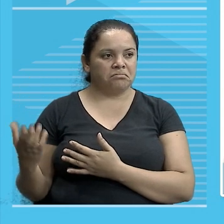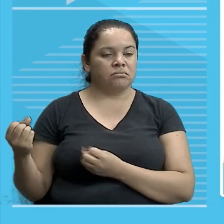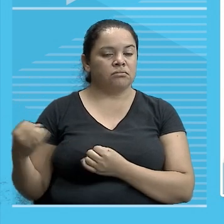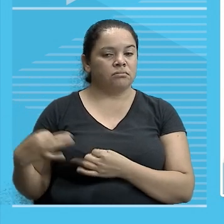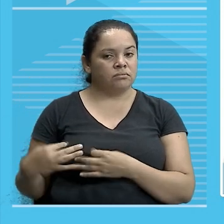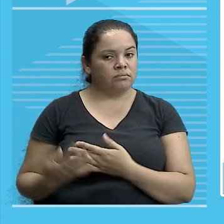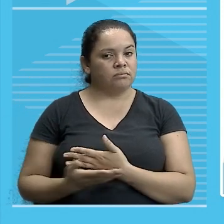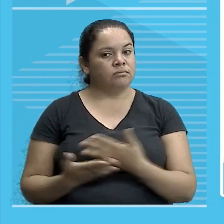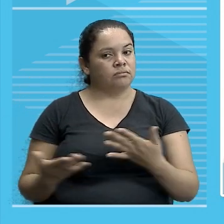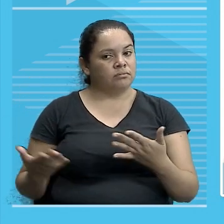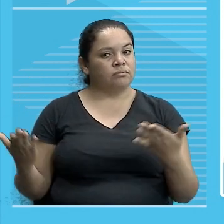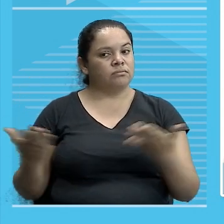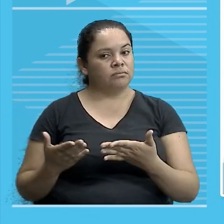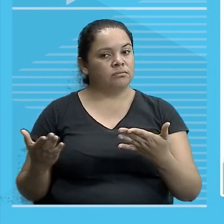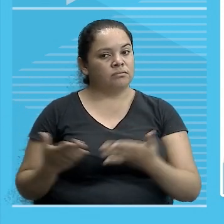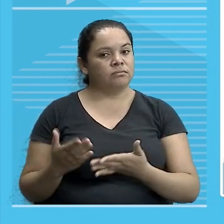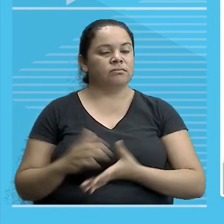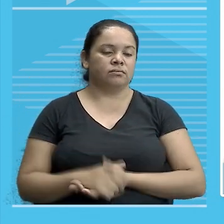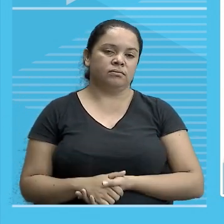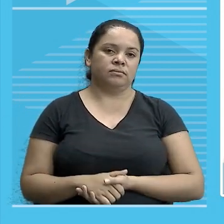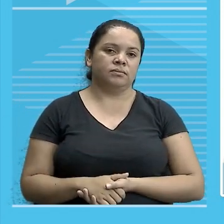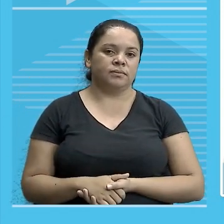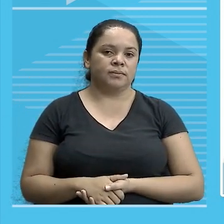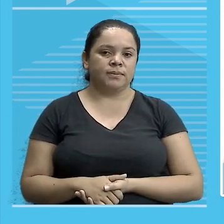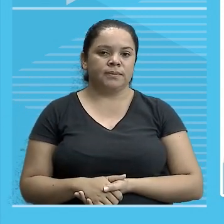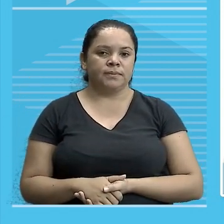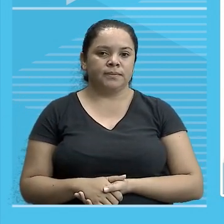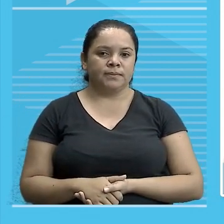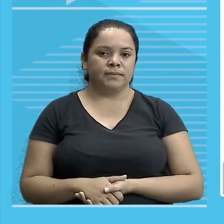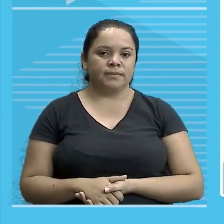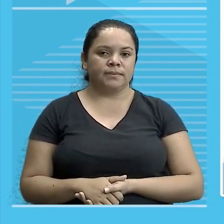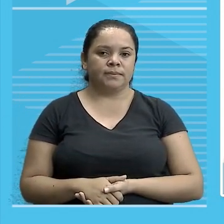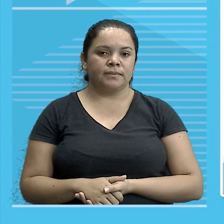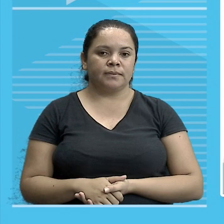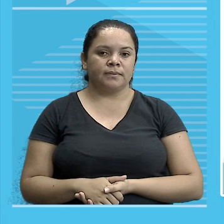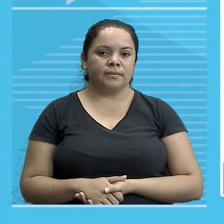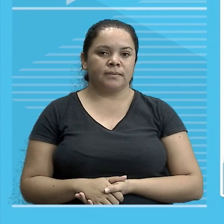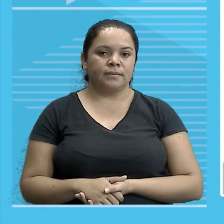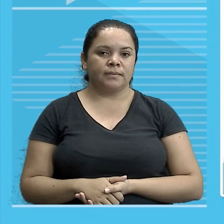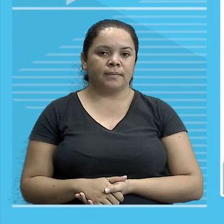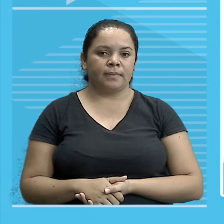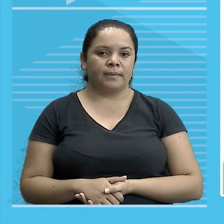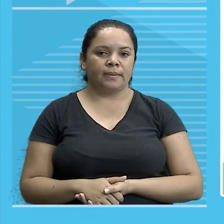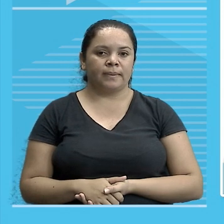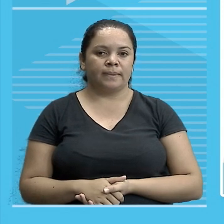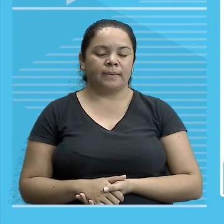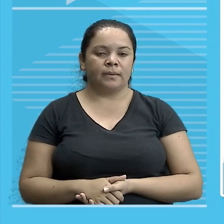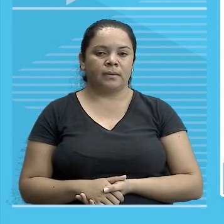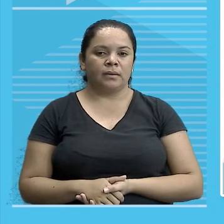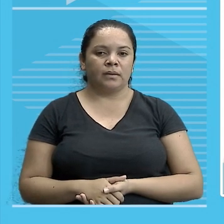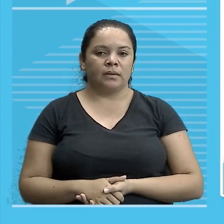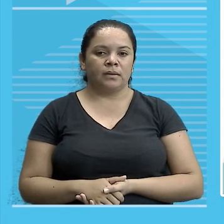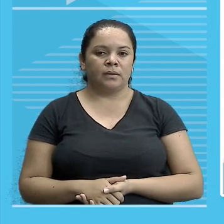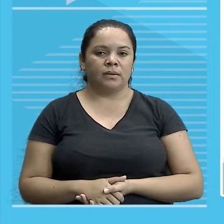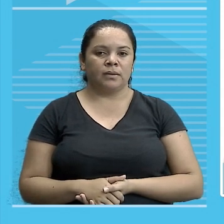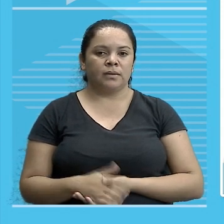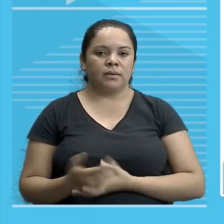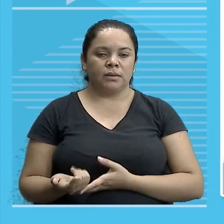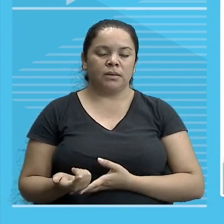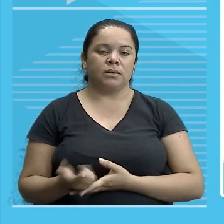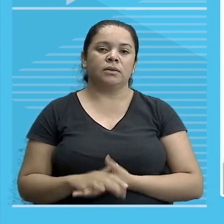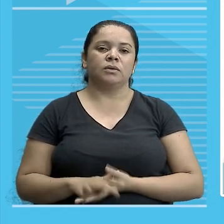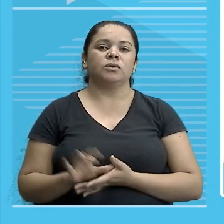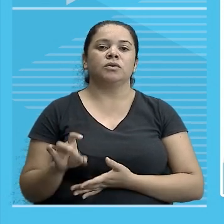hoje. E eu disse, olha, não, isso aqui não ocorre no intestino grosso. Apenas coisa